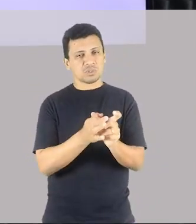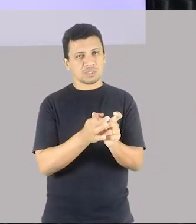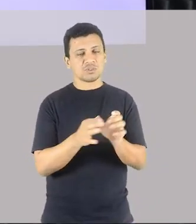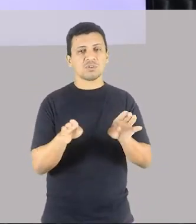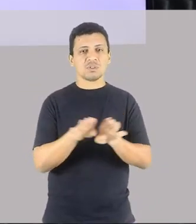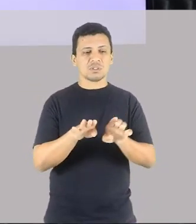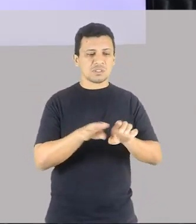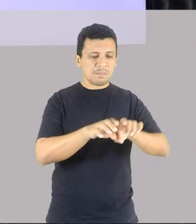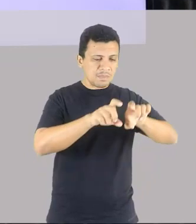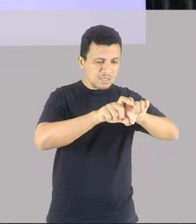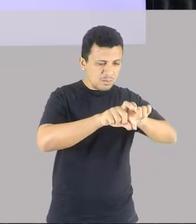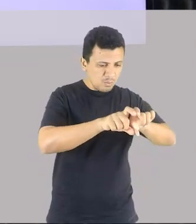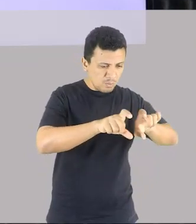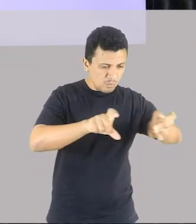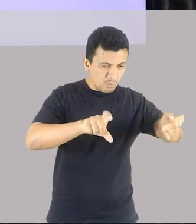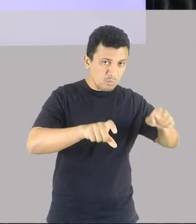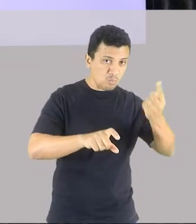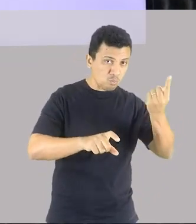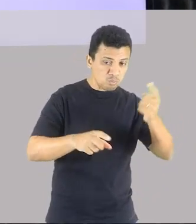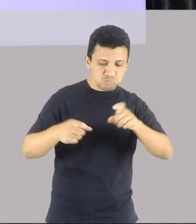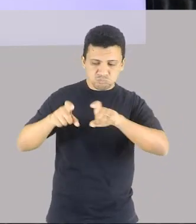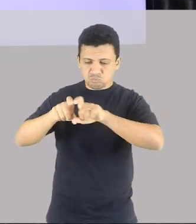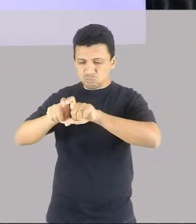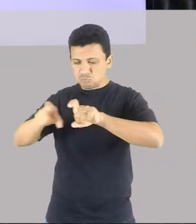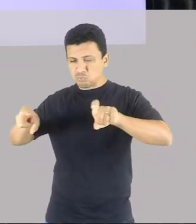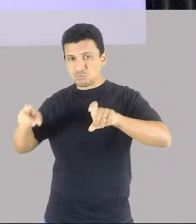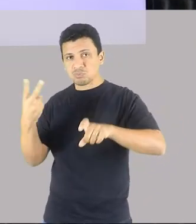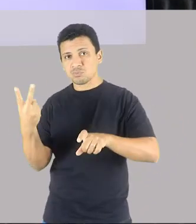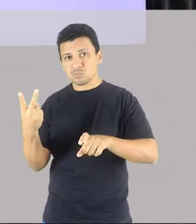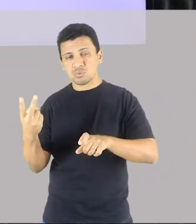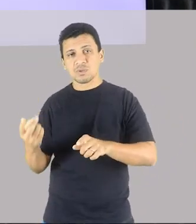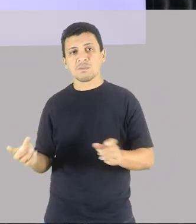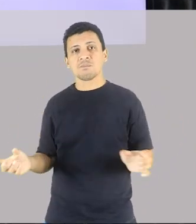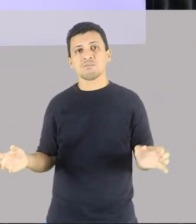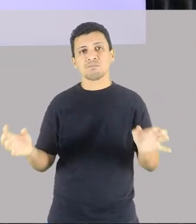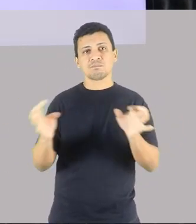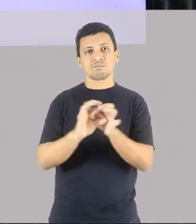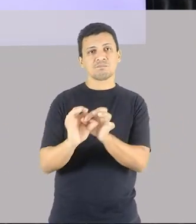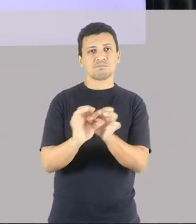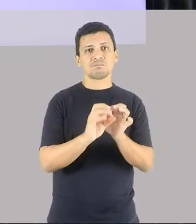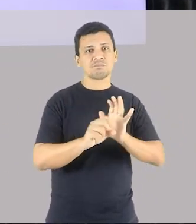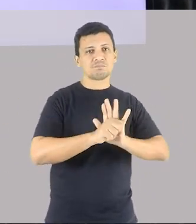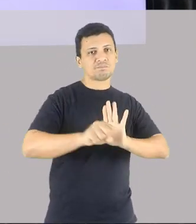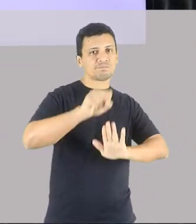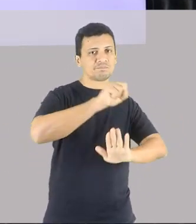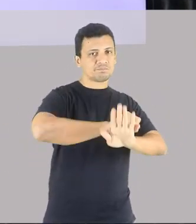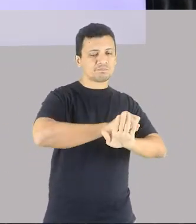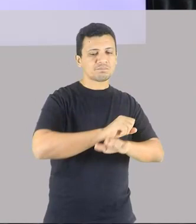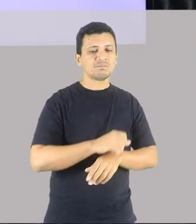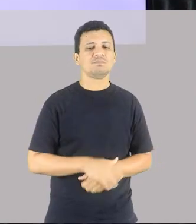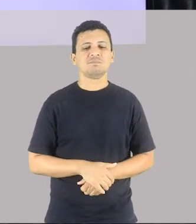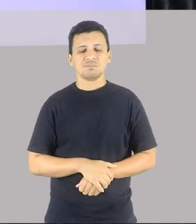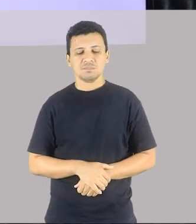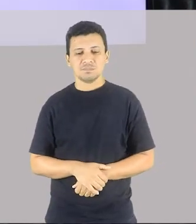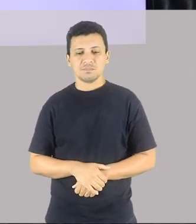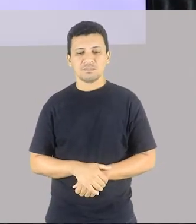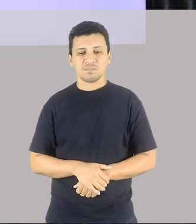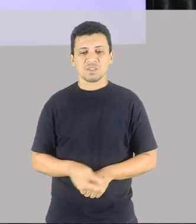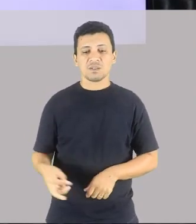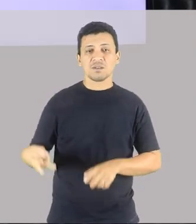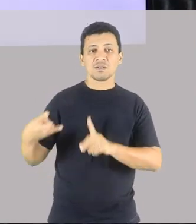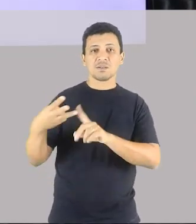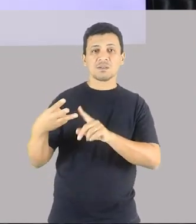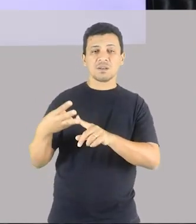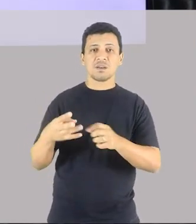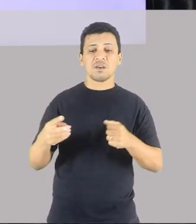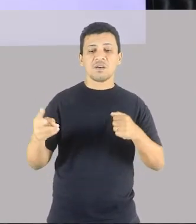período composto, e eu posso perfeitamente dizer que a oração está funcionando como sujeito. O terceiro caso é com os